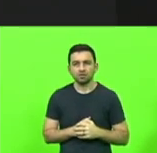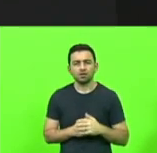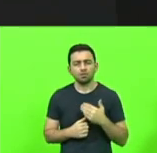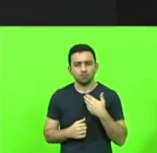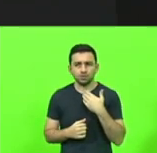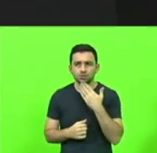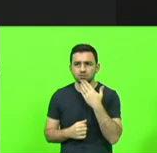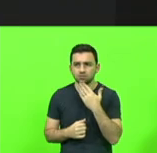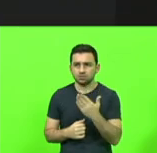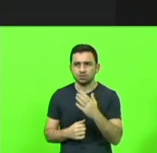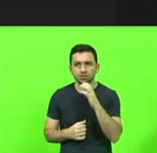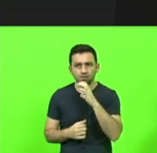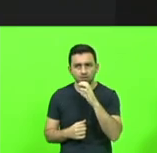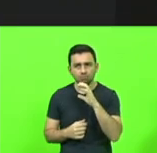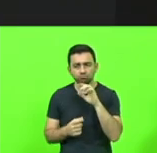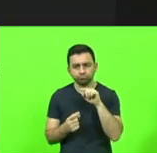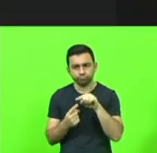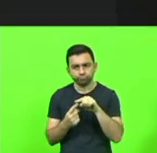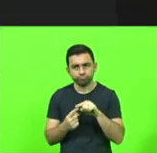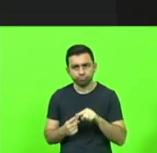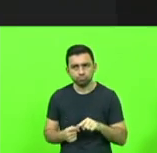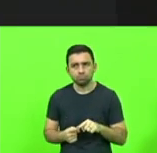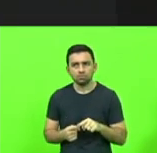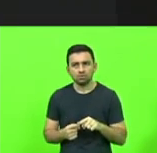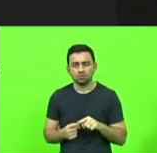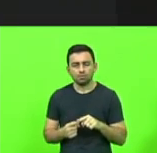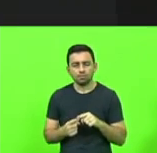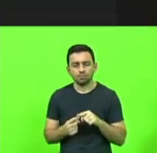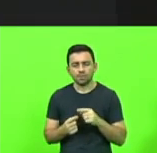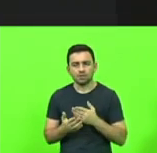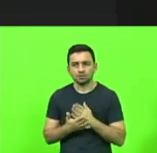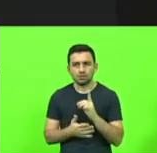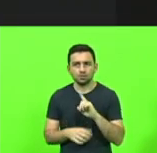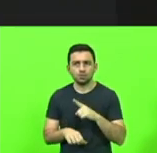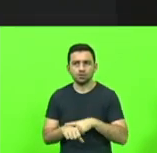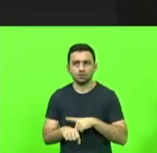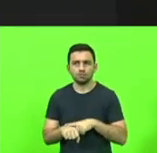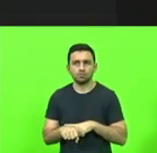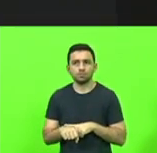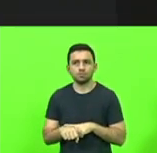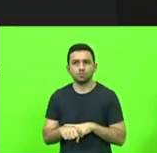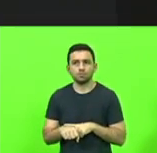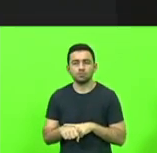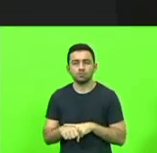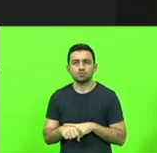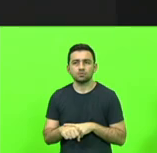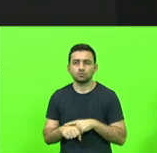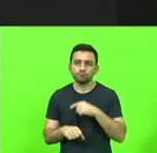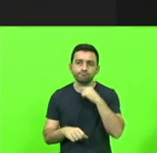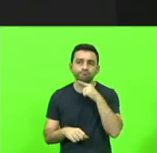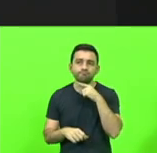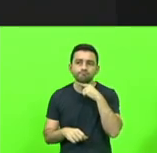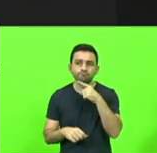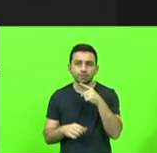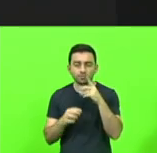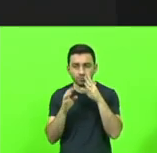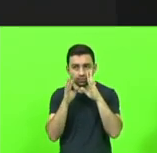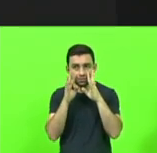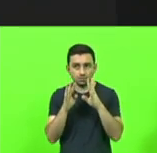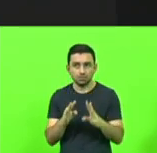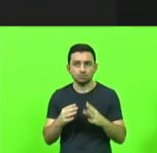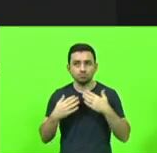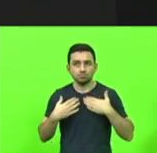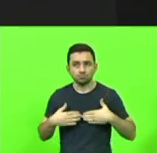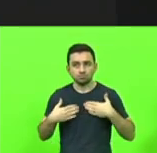que não ultrapassem muito esse espaço, senão nós não teremos tempo de ouvir com